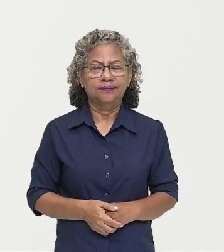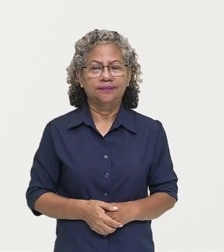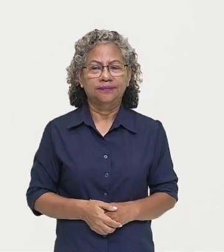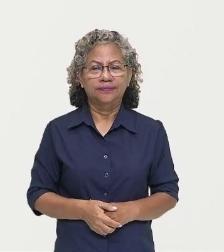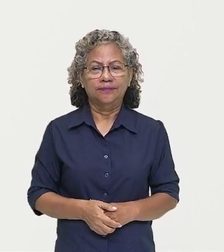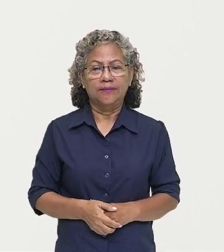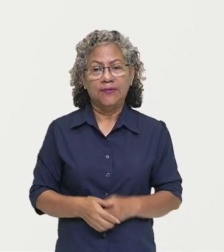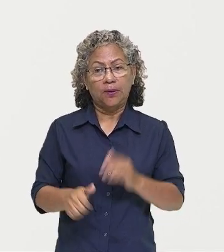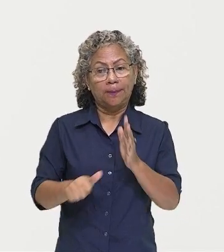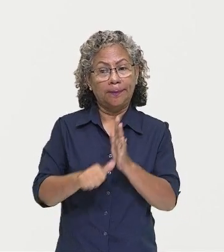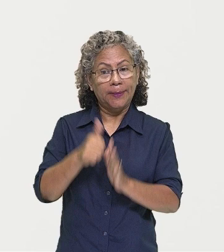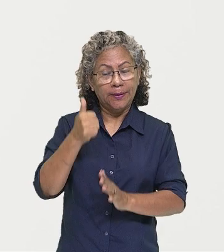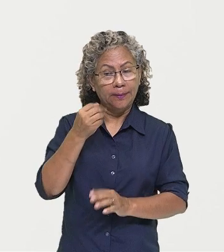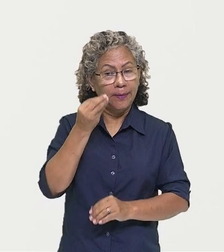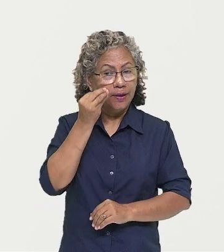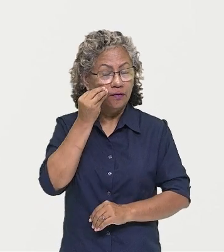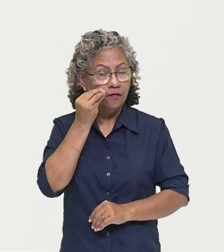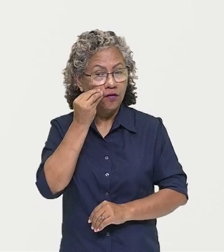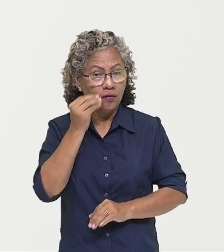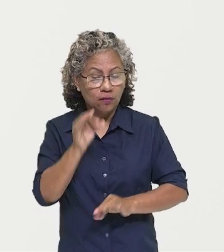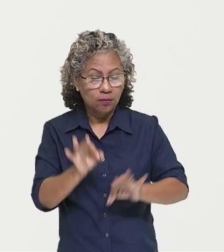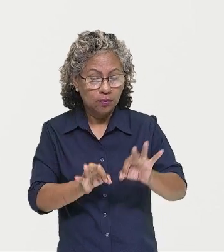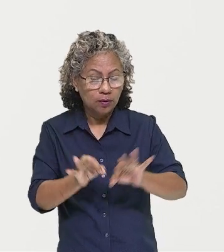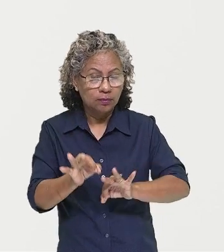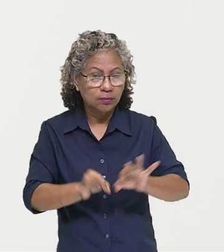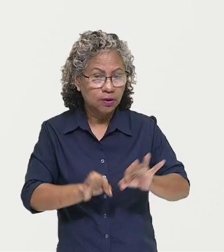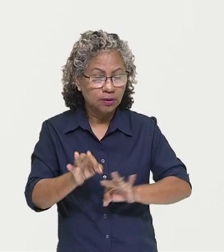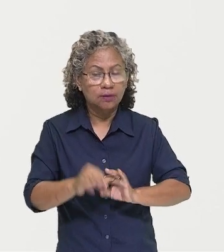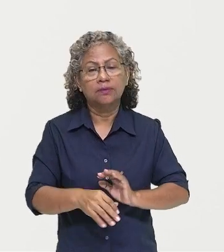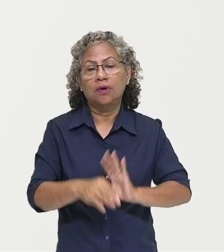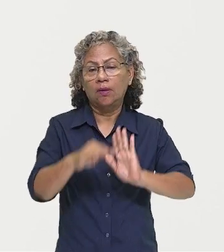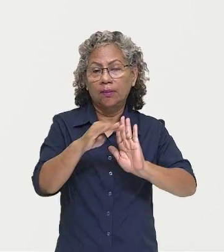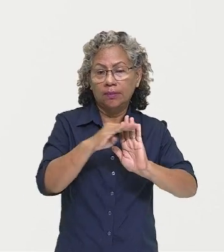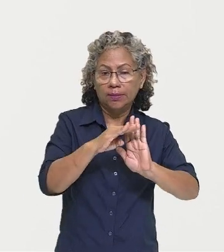força nesses dados.